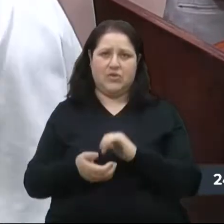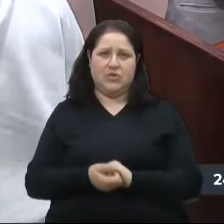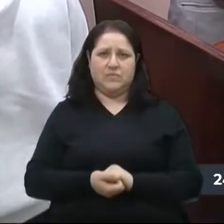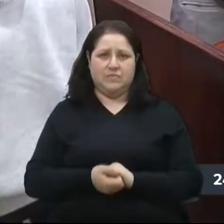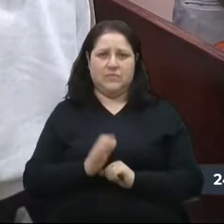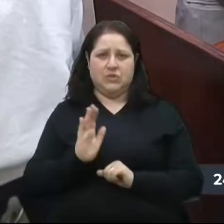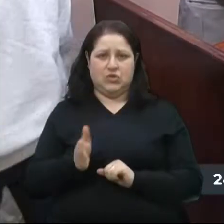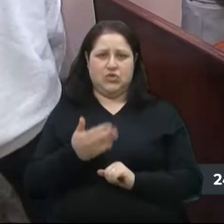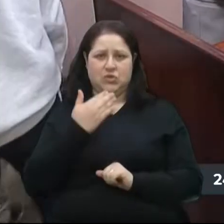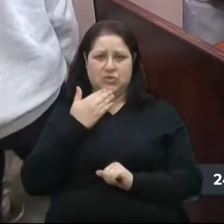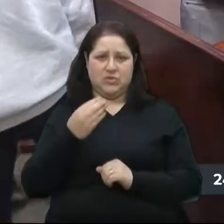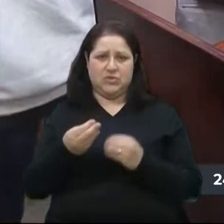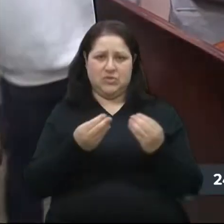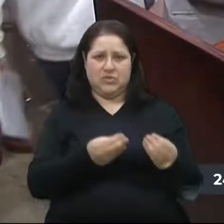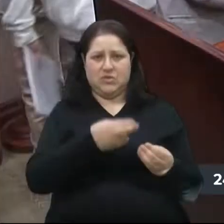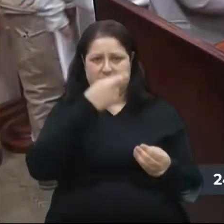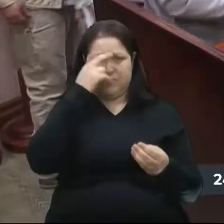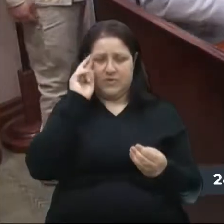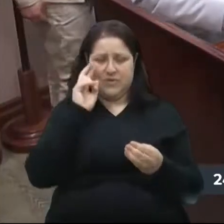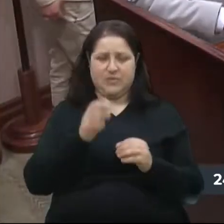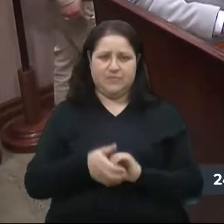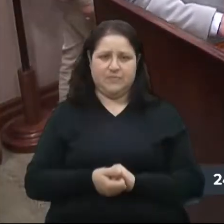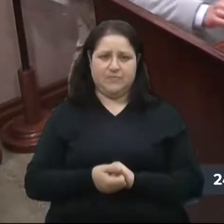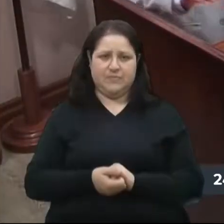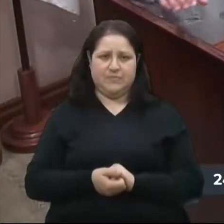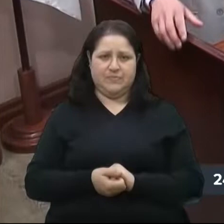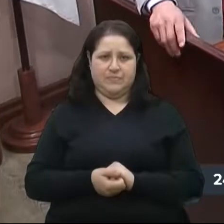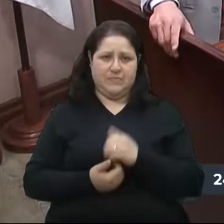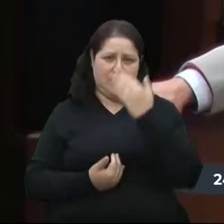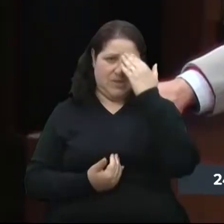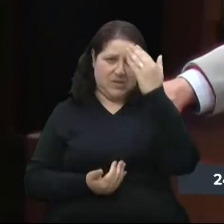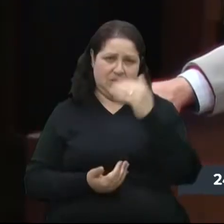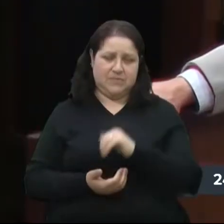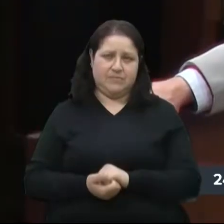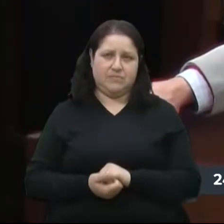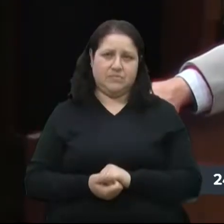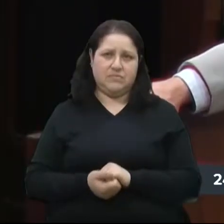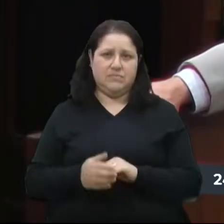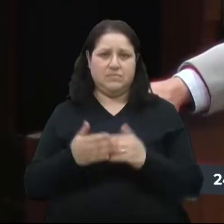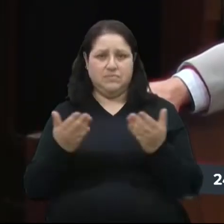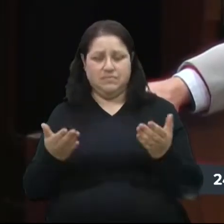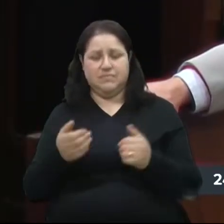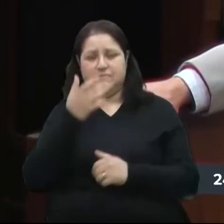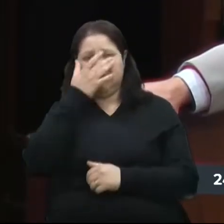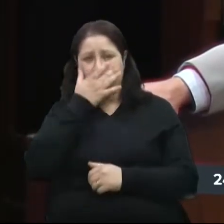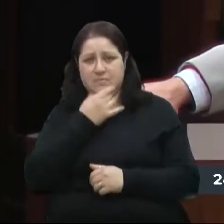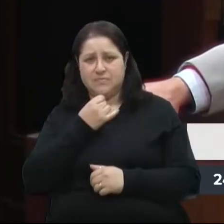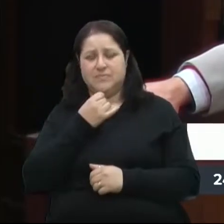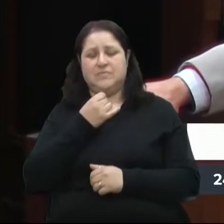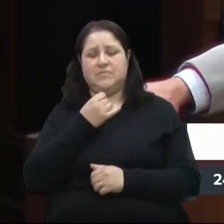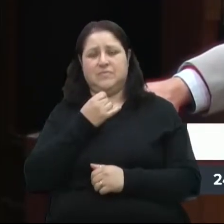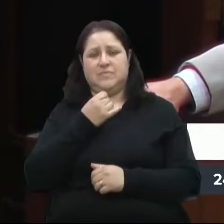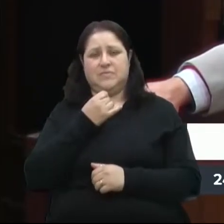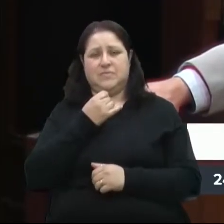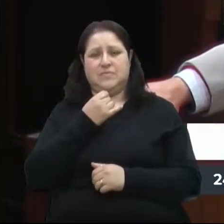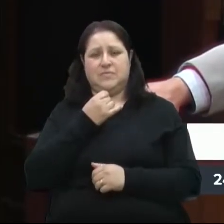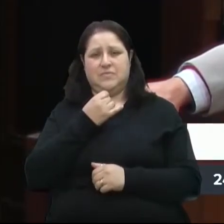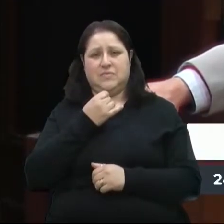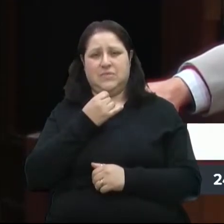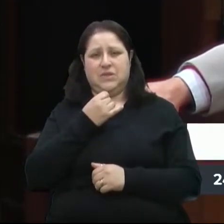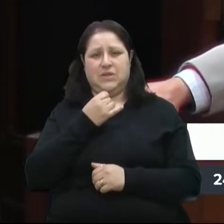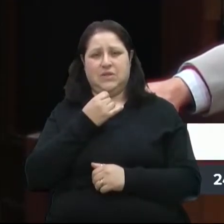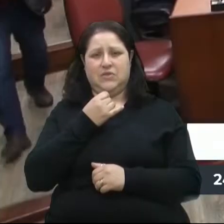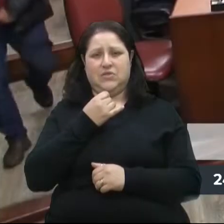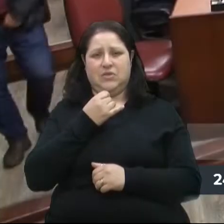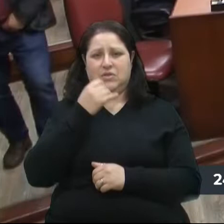De imediato, vereador Rafael. Vereador Valim, obrigado. Assim, ó, eu acho que o vereador Adiló, que bom que ele se manifestou conversando